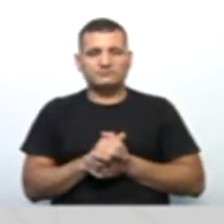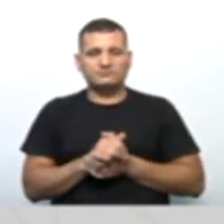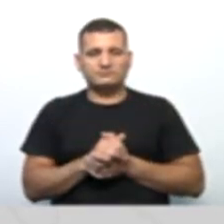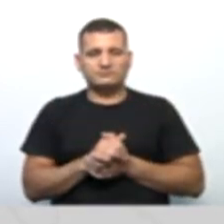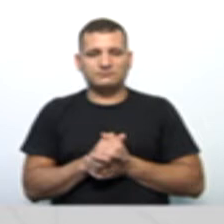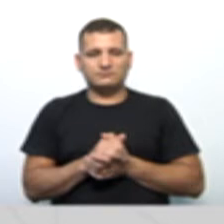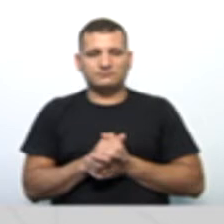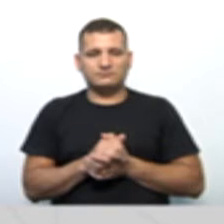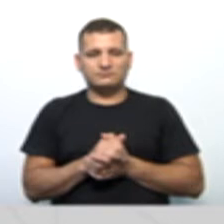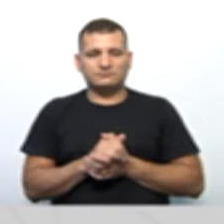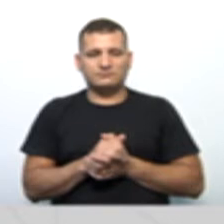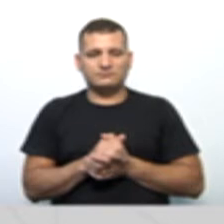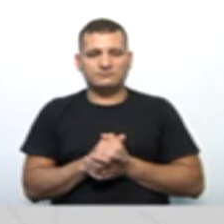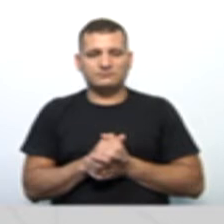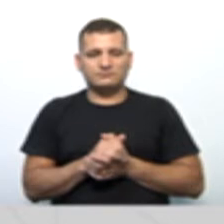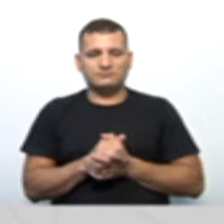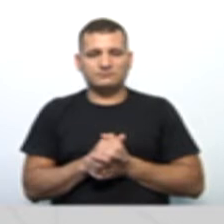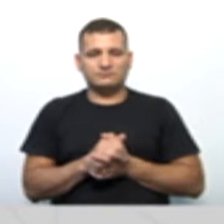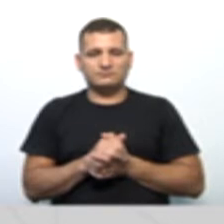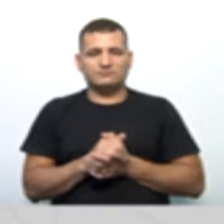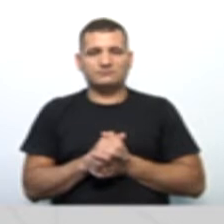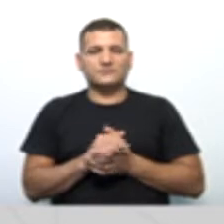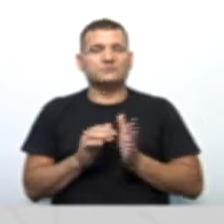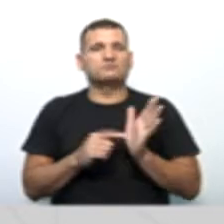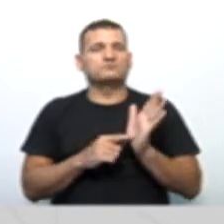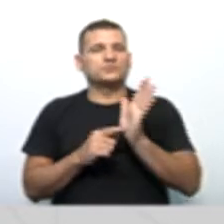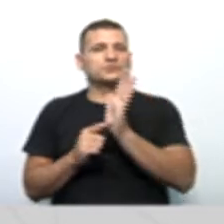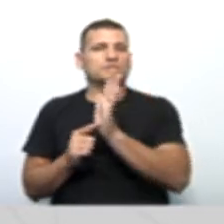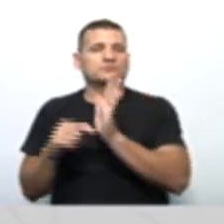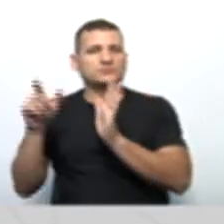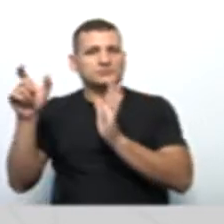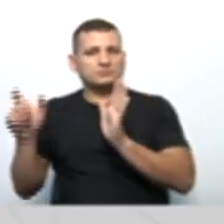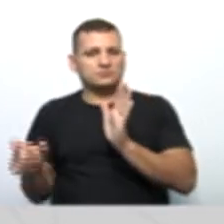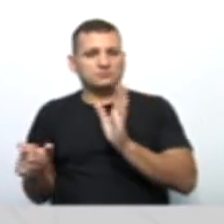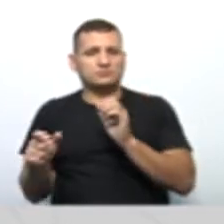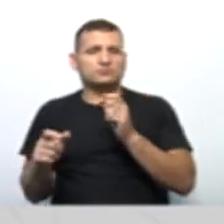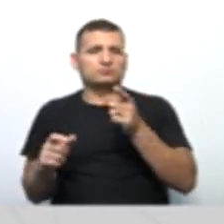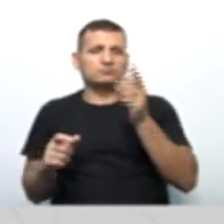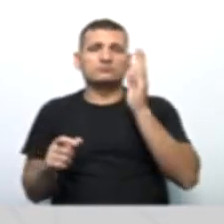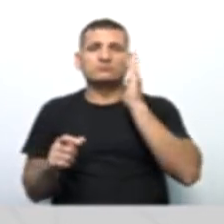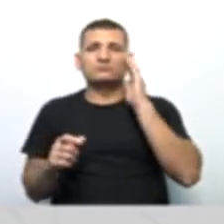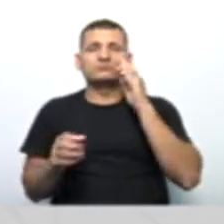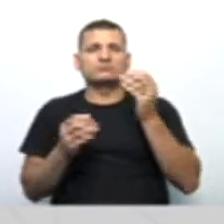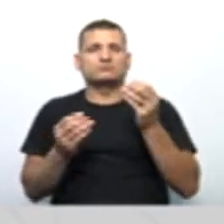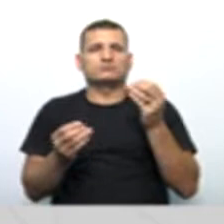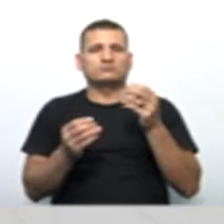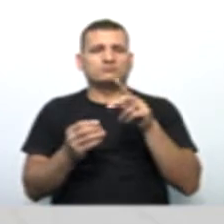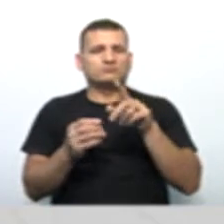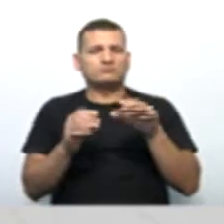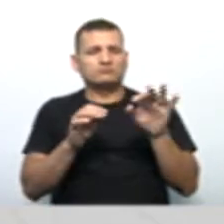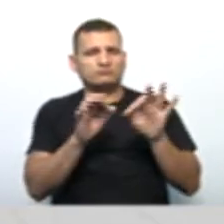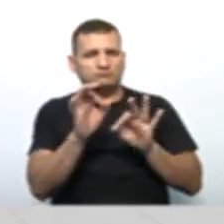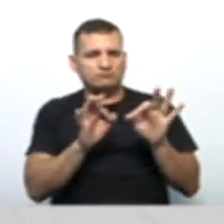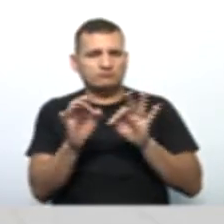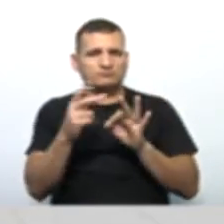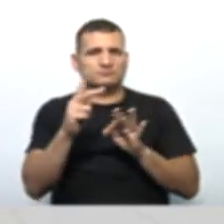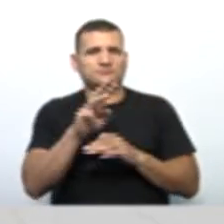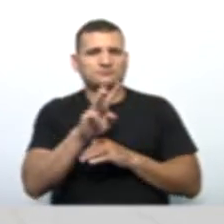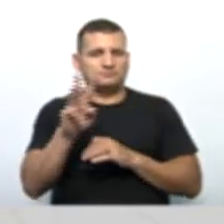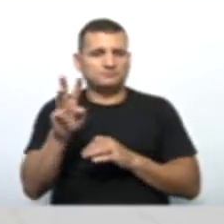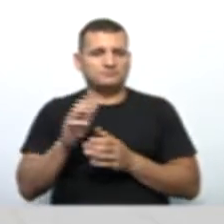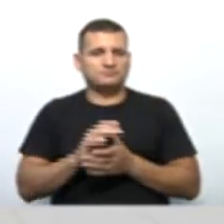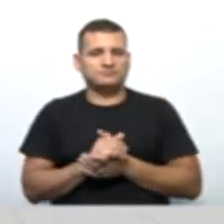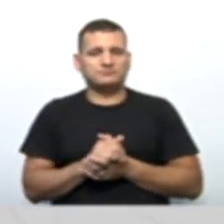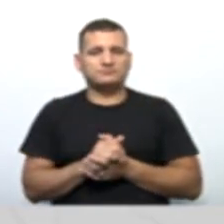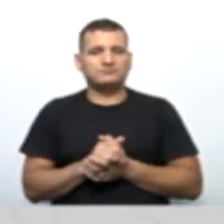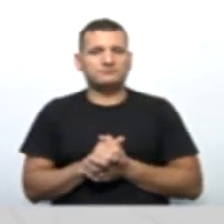ficar pra vocês já mostrar o seu cliente ou o mesmo tem uma idéia de como é que você vai mudá lá está o site eu tenho